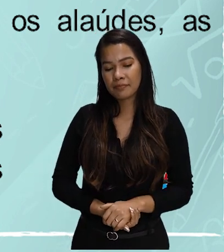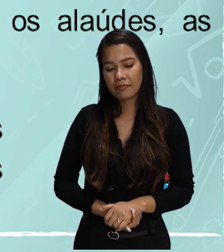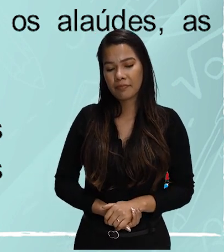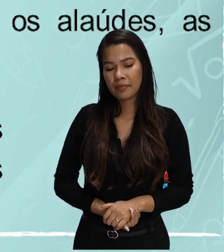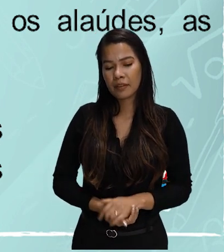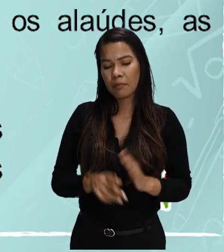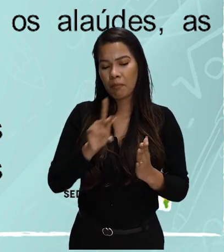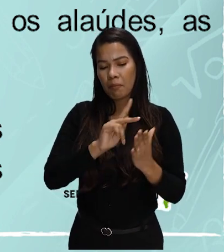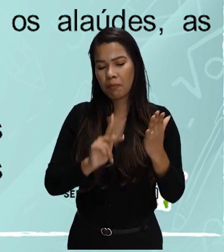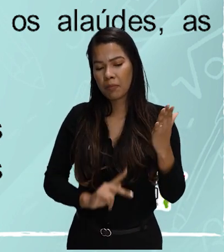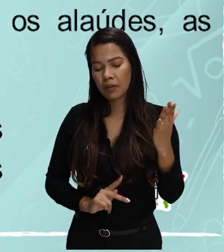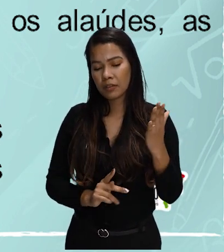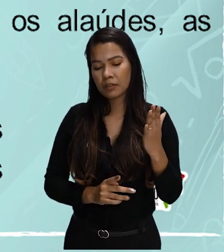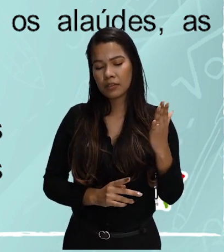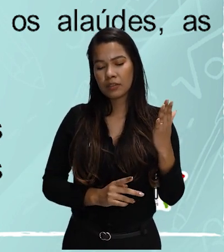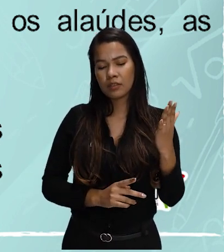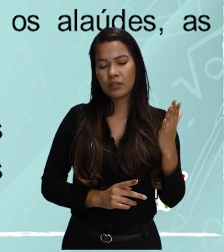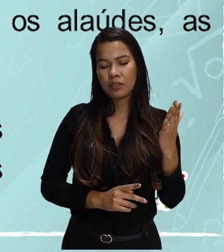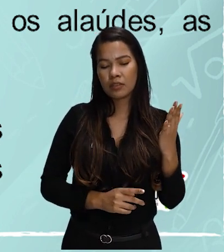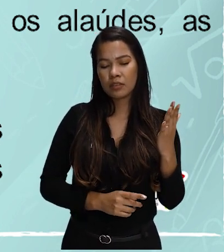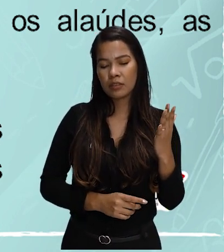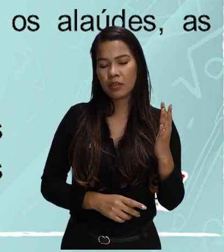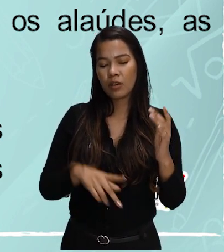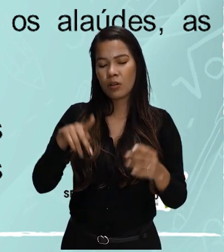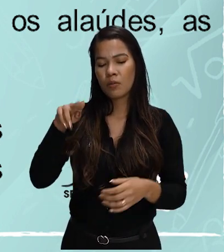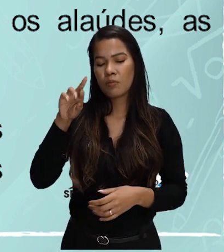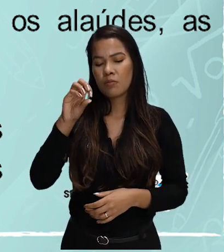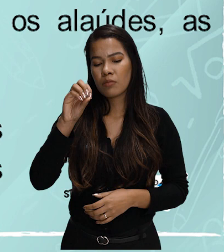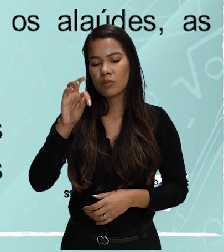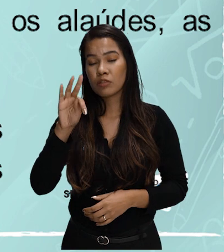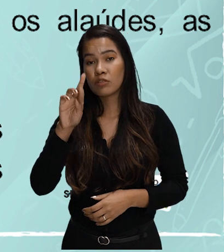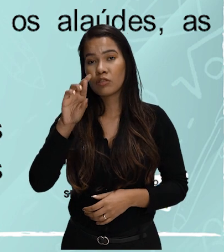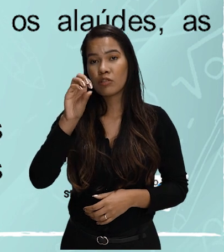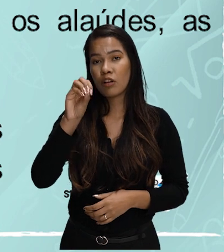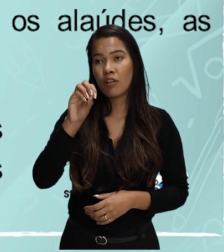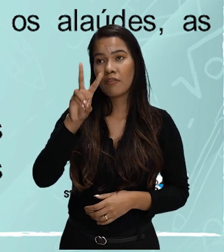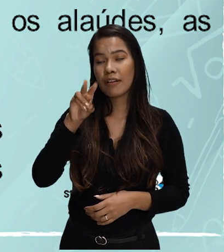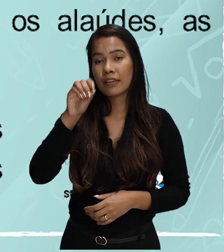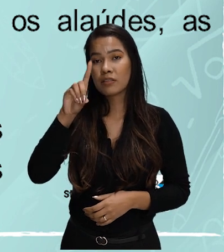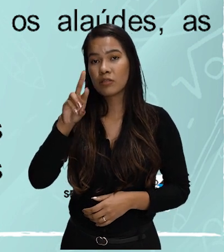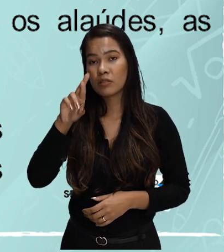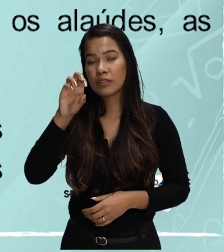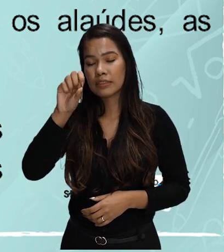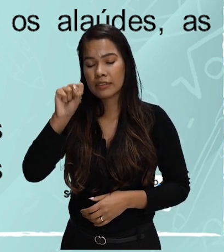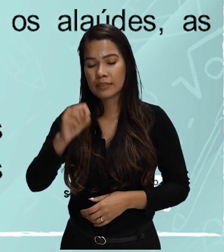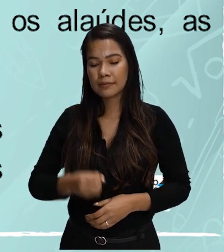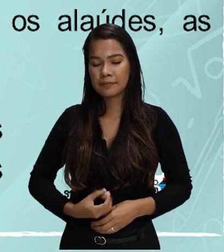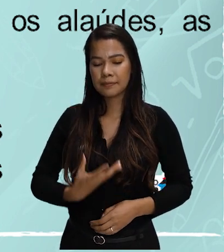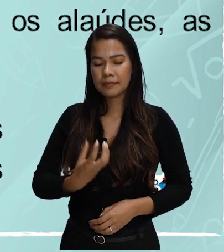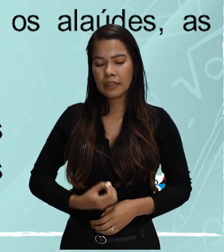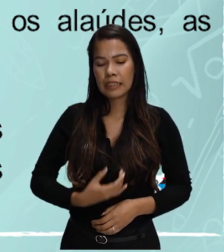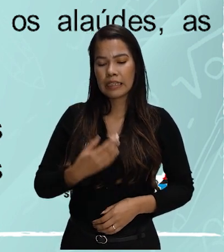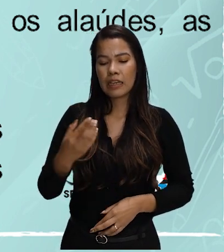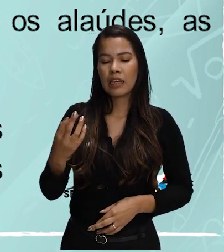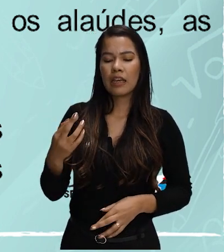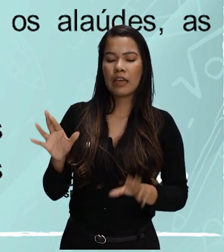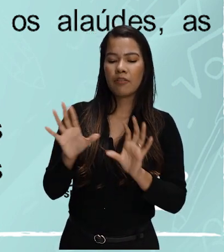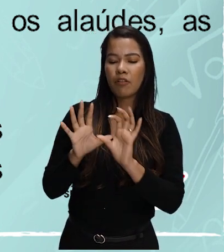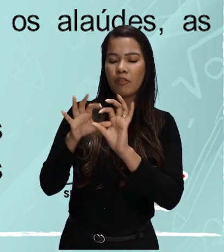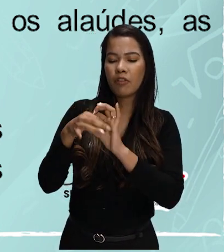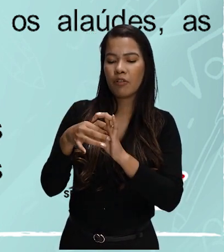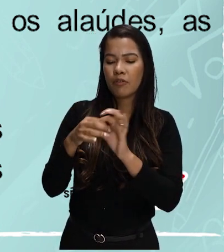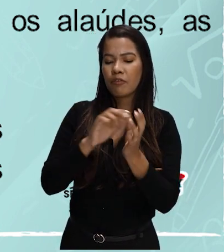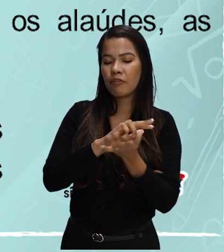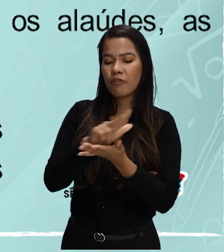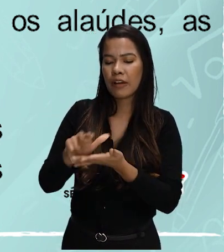produções poéticas dos provadores, né? No caso são os trovadores, envolviam vários tipos de textos